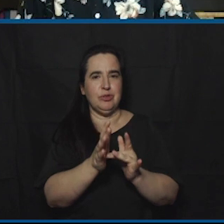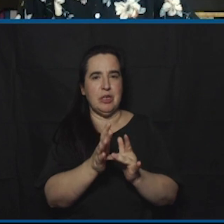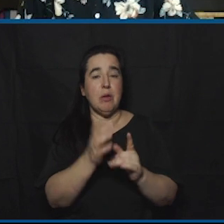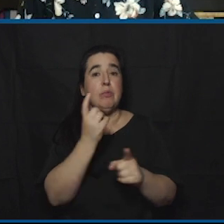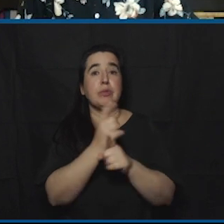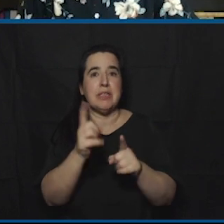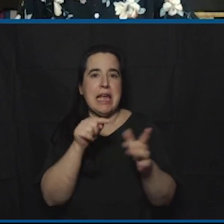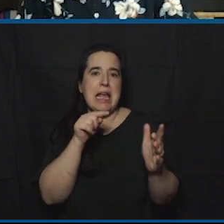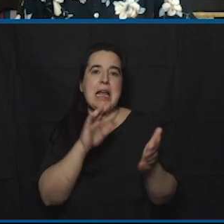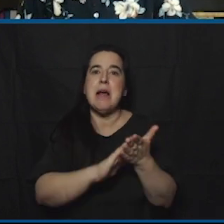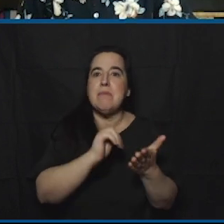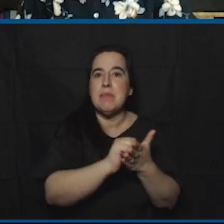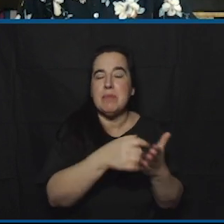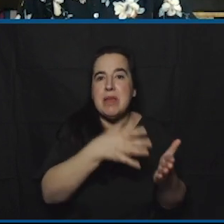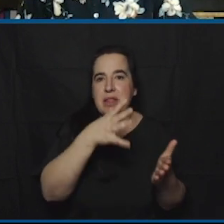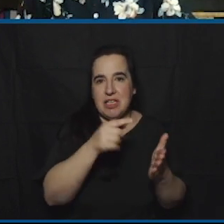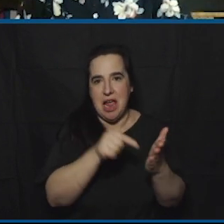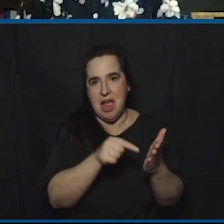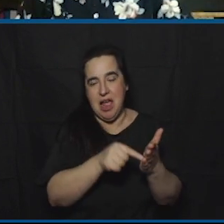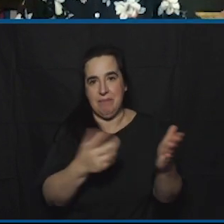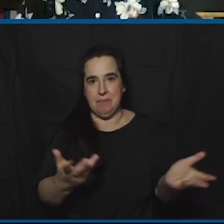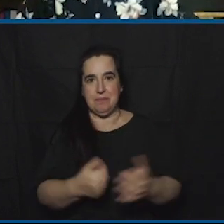o evangelista mesmo que mostra isso.